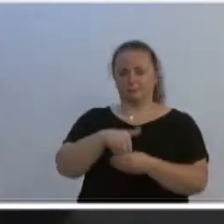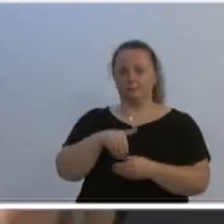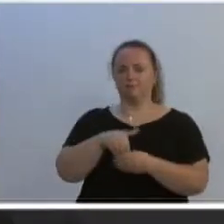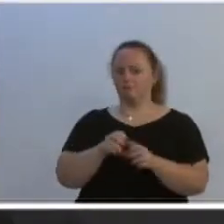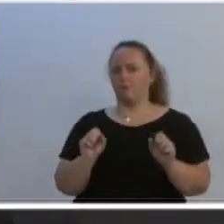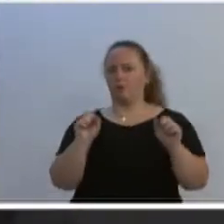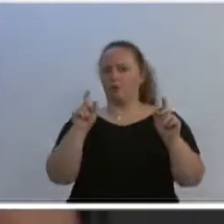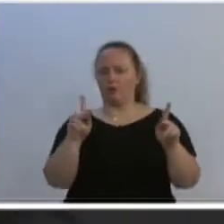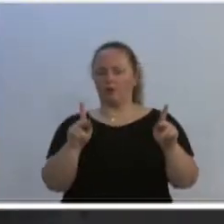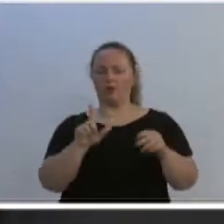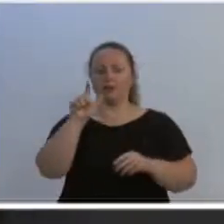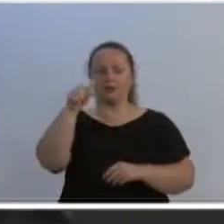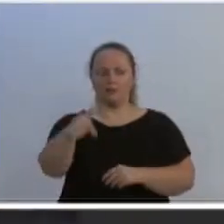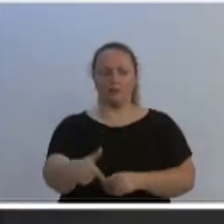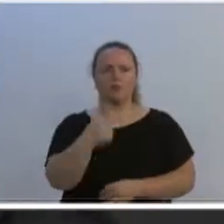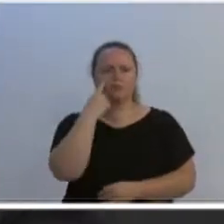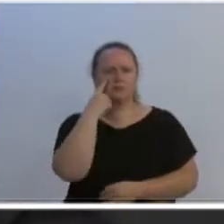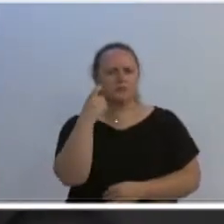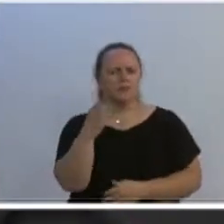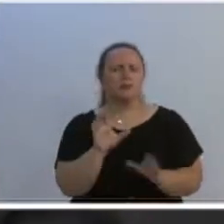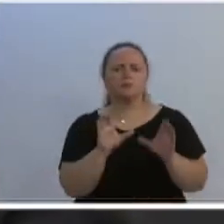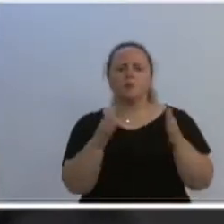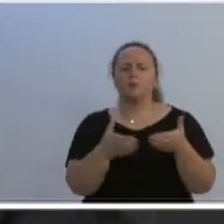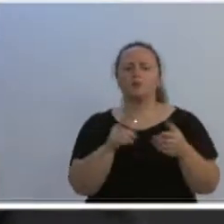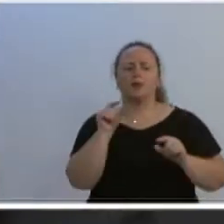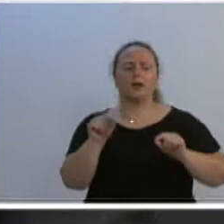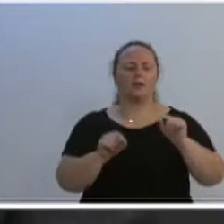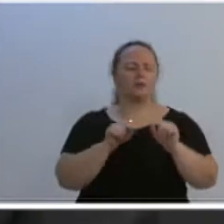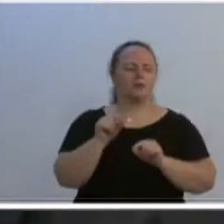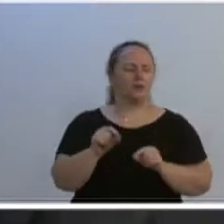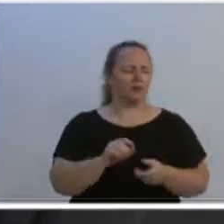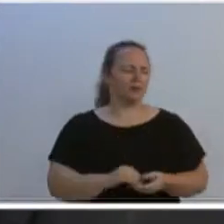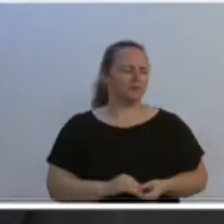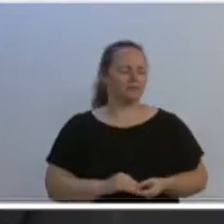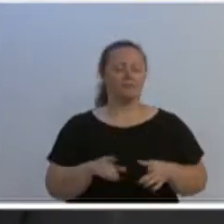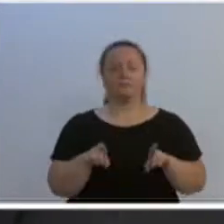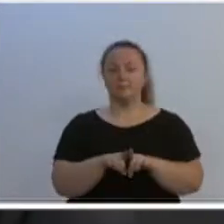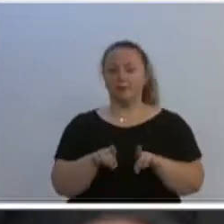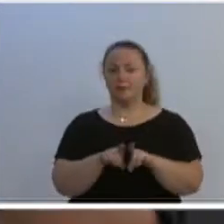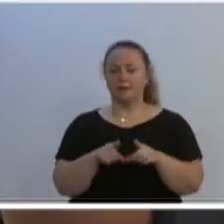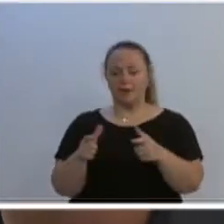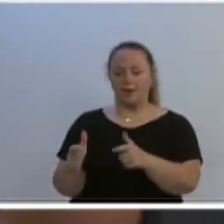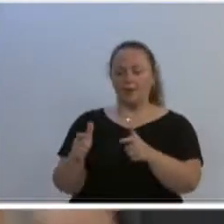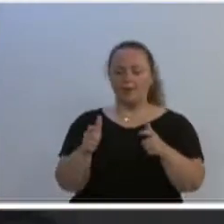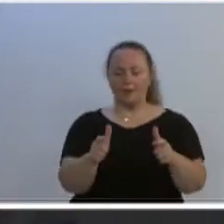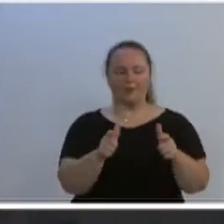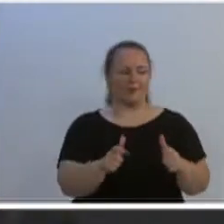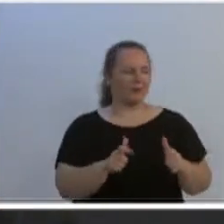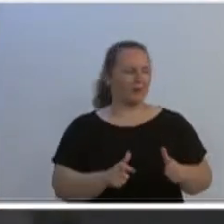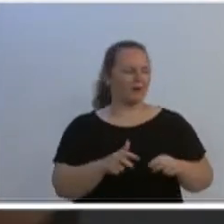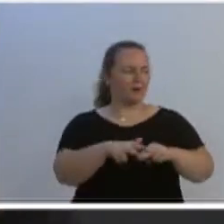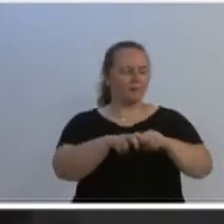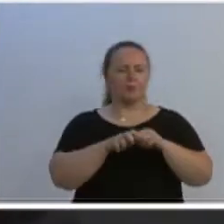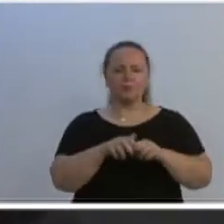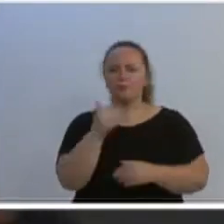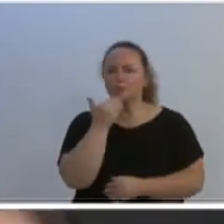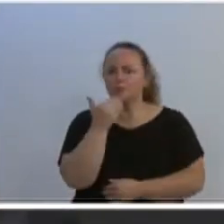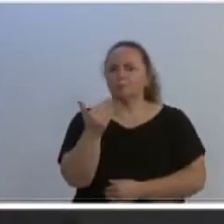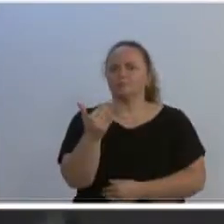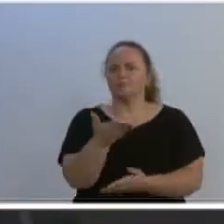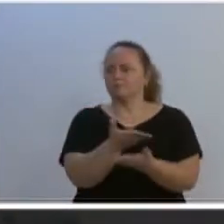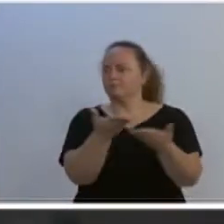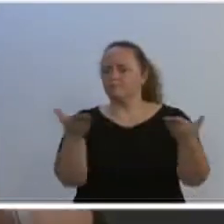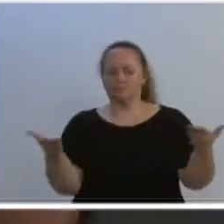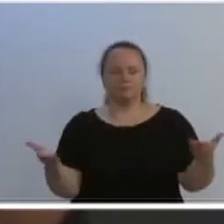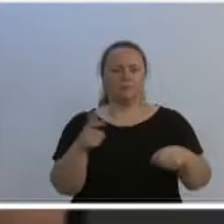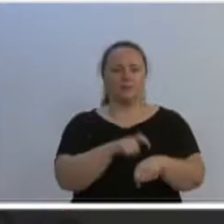e defender o interesse da nossa comunidade. Principalmente, vereador Alba, o interesse da nossa comunidade local. E é isso que eu conclamo vocês e que usamos esse tempo que nós